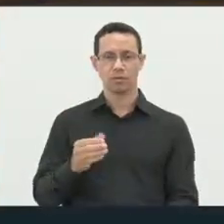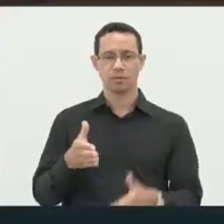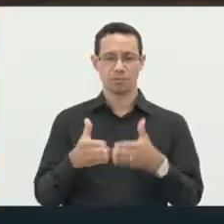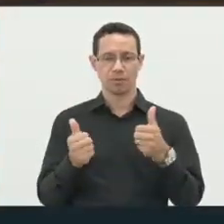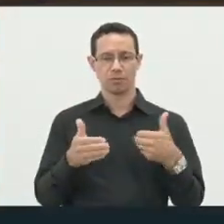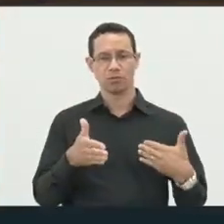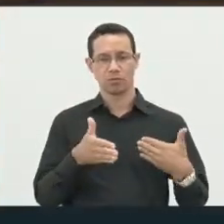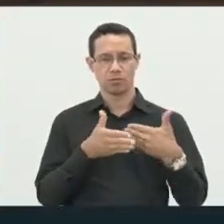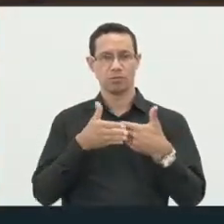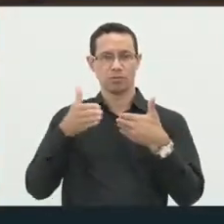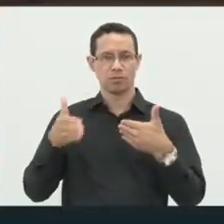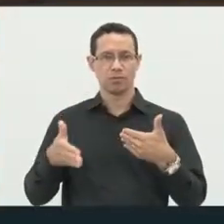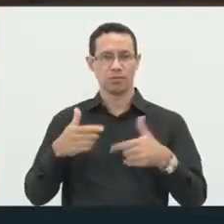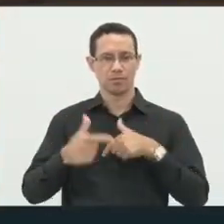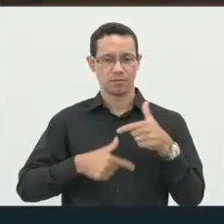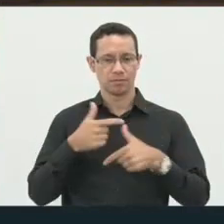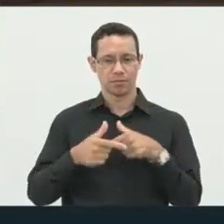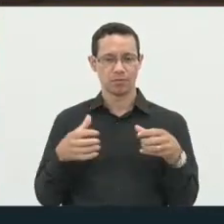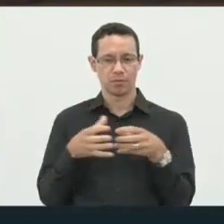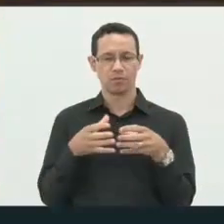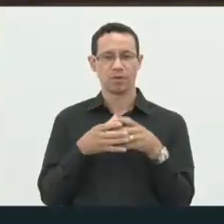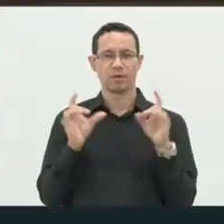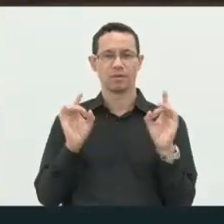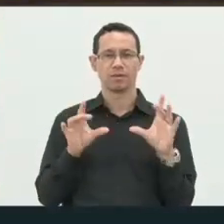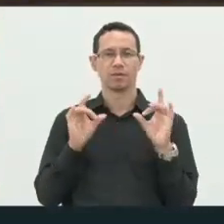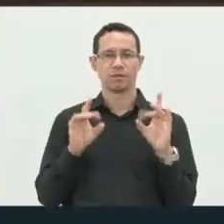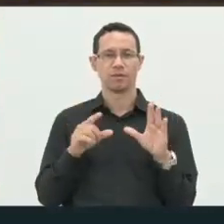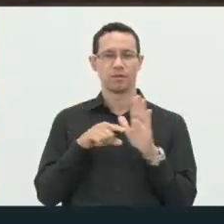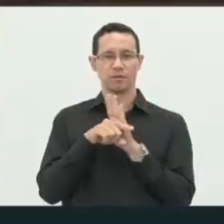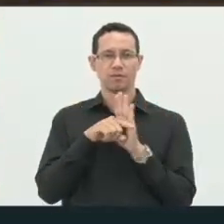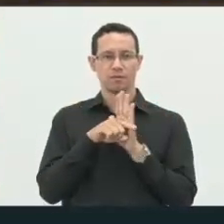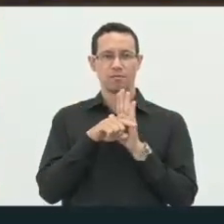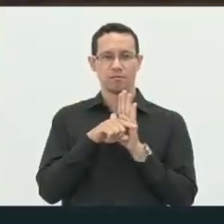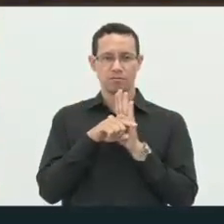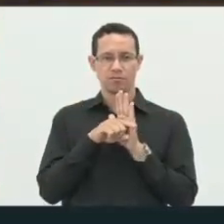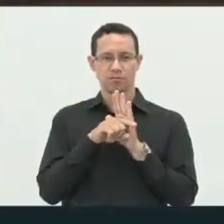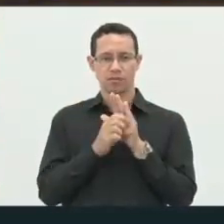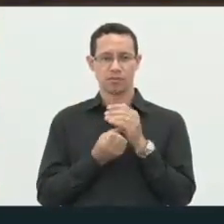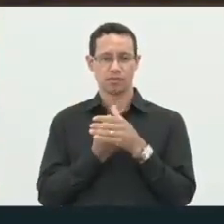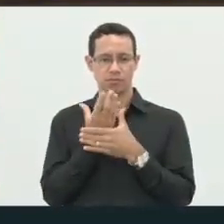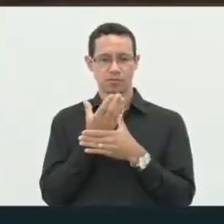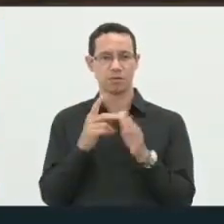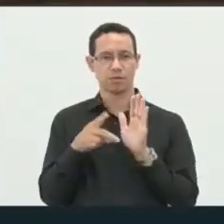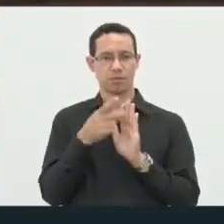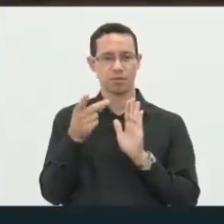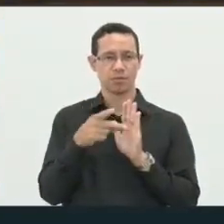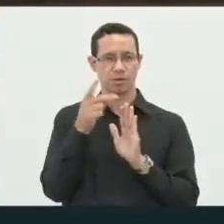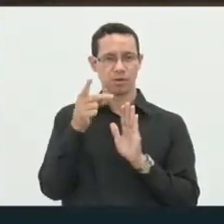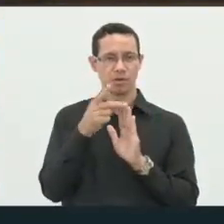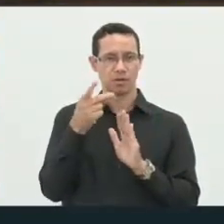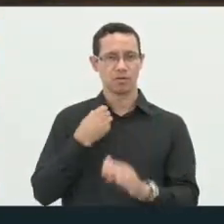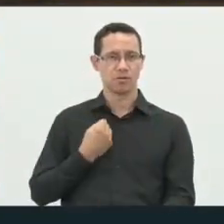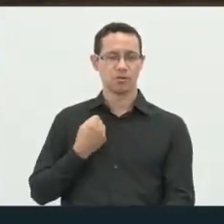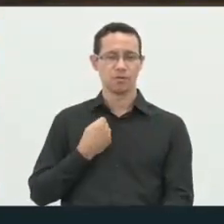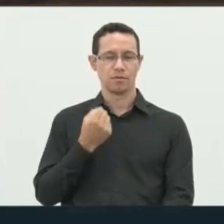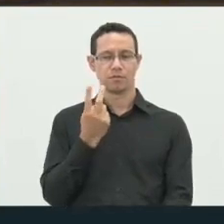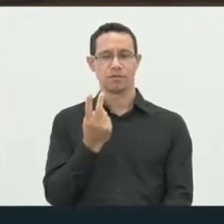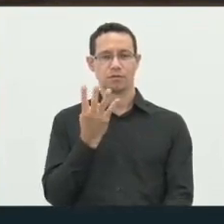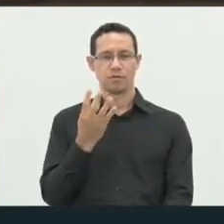conclusão dos trabalhos da comissão especial de inquérito instituída pela portaria número 24 922